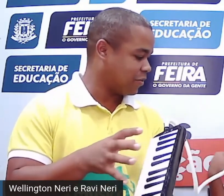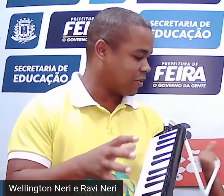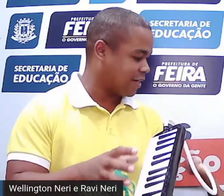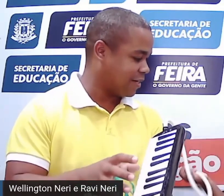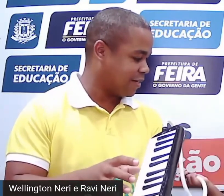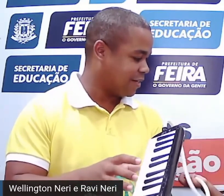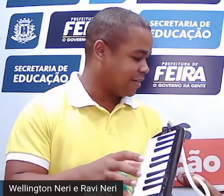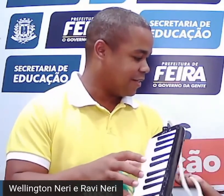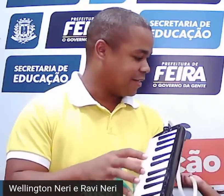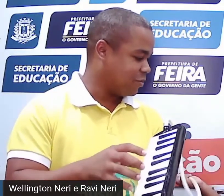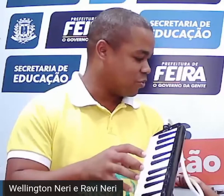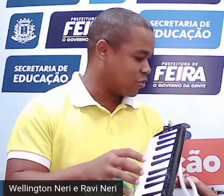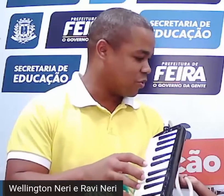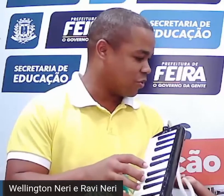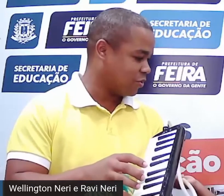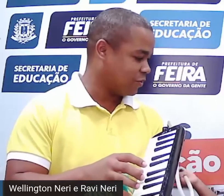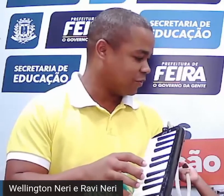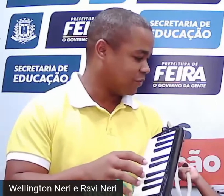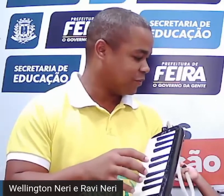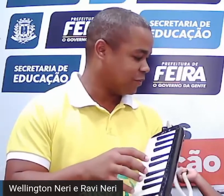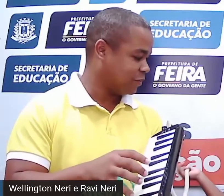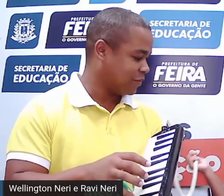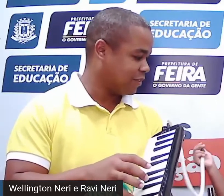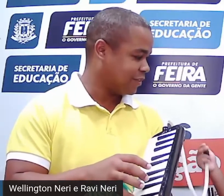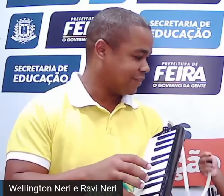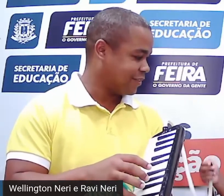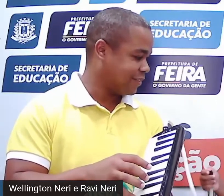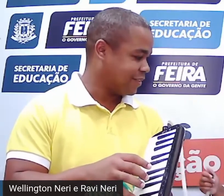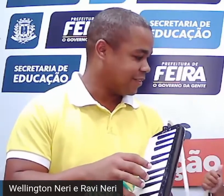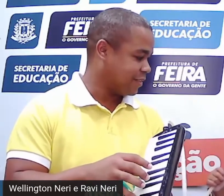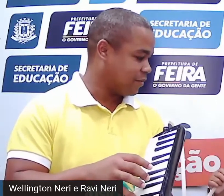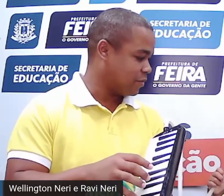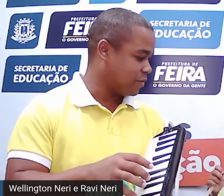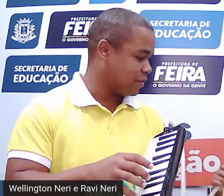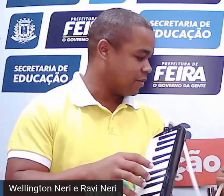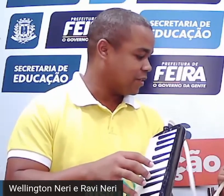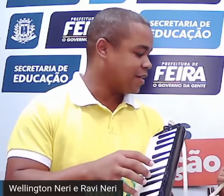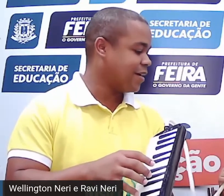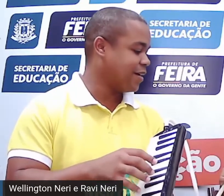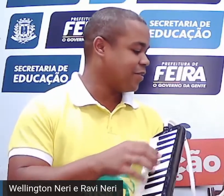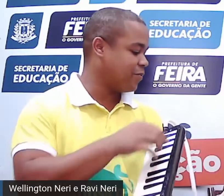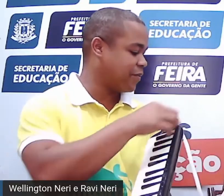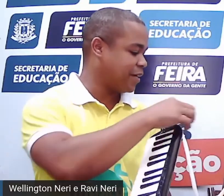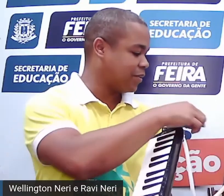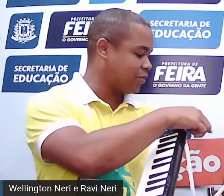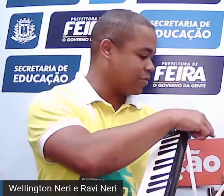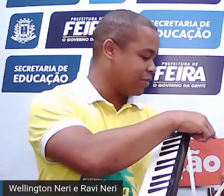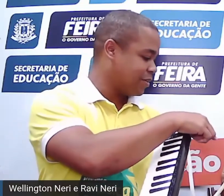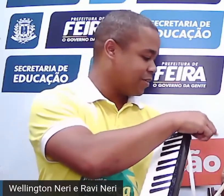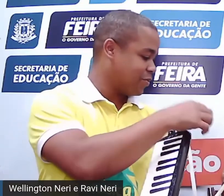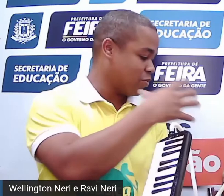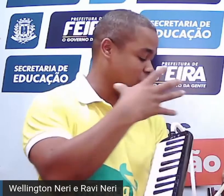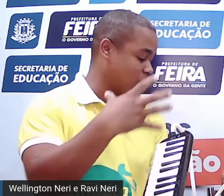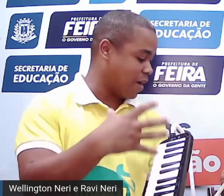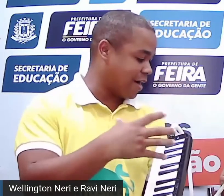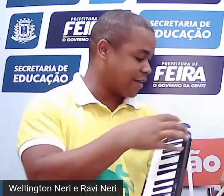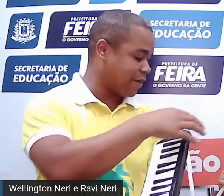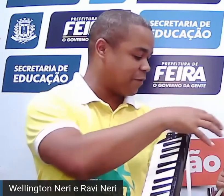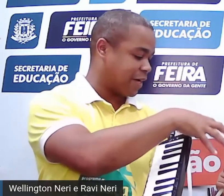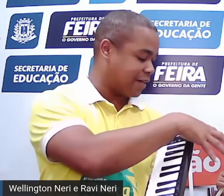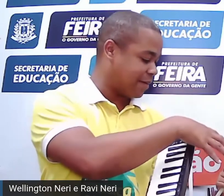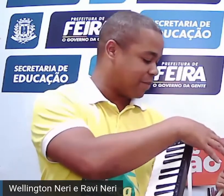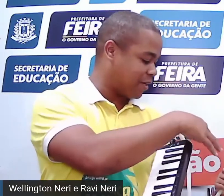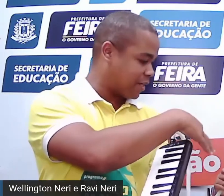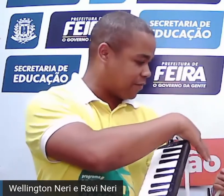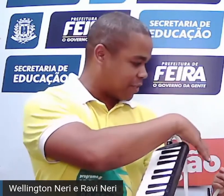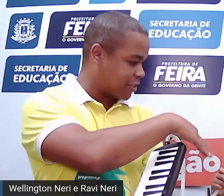pra tocar o som. Tem que botar o vento. É, o vento. O ar que vai